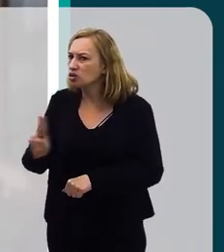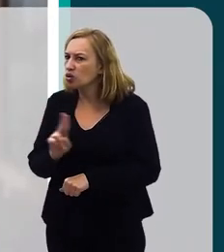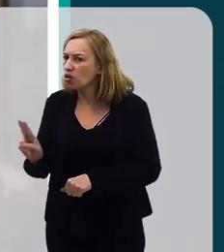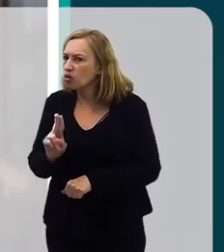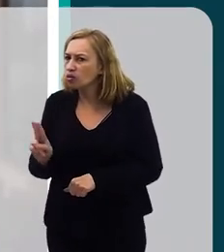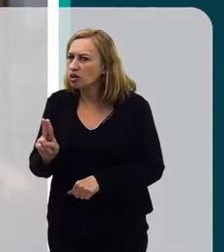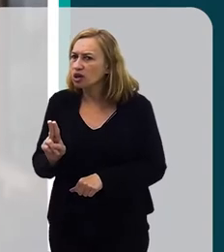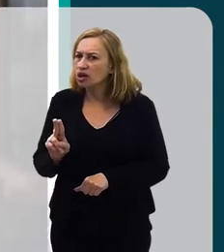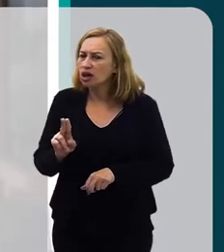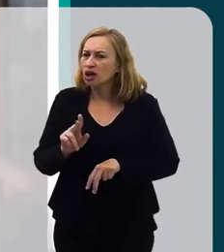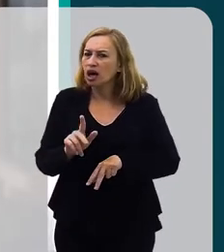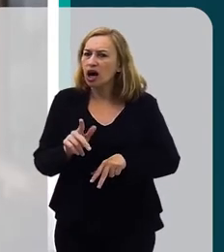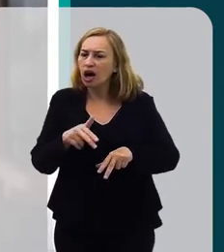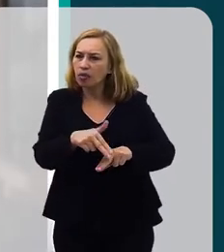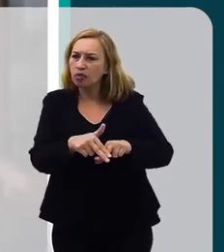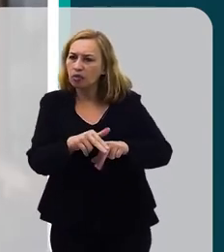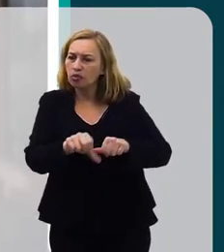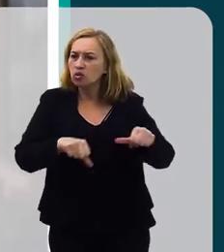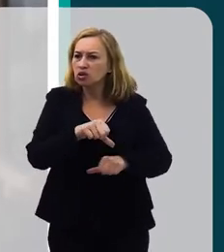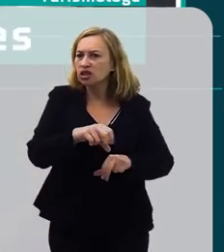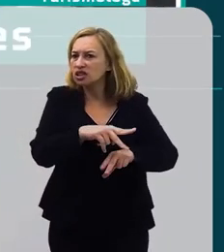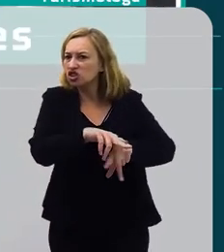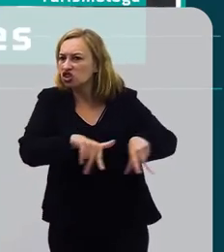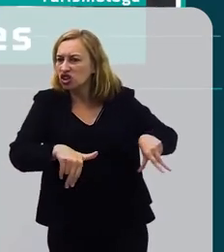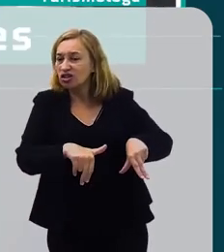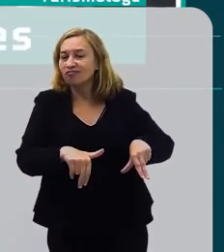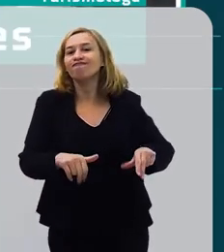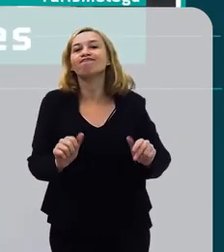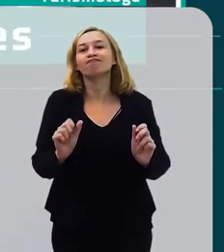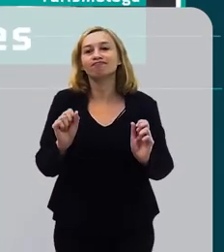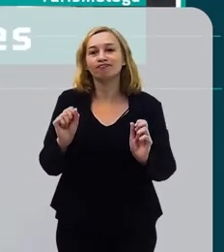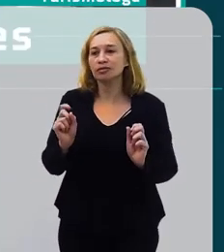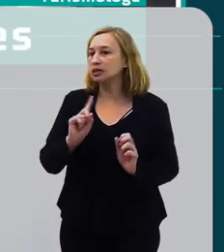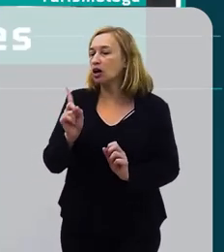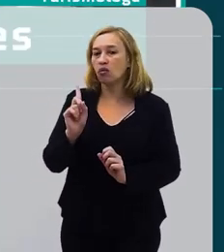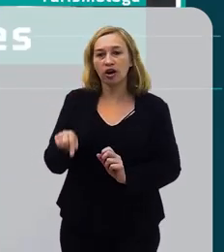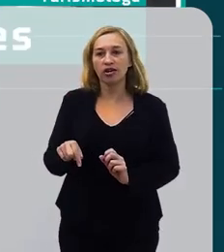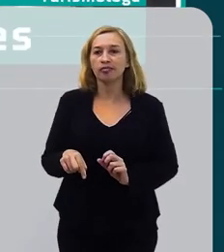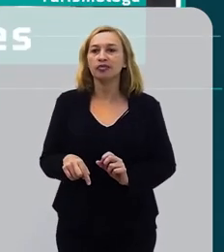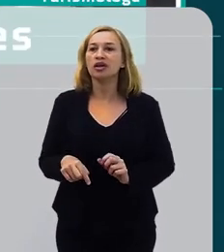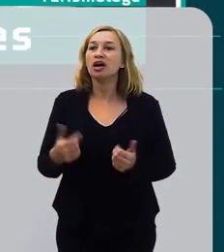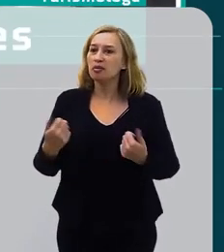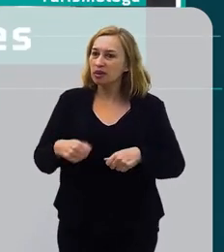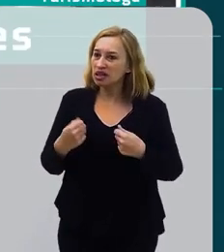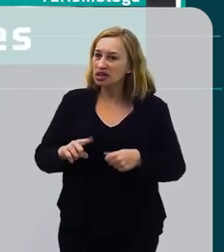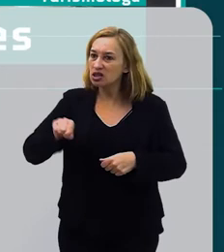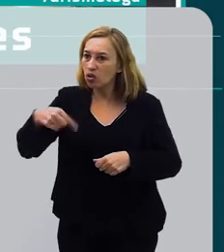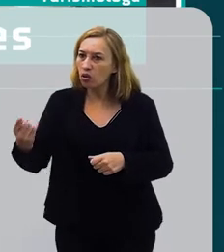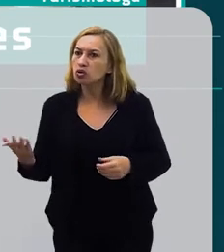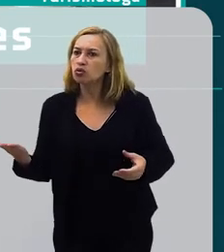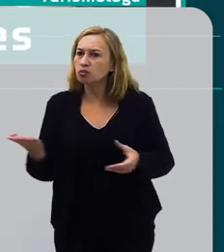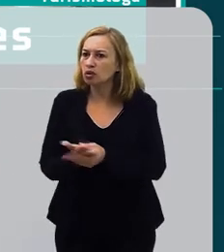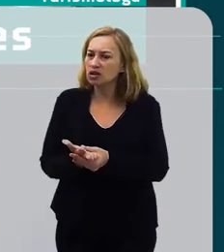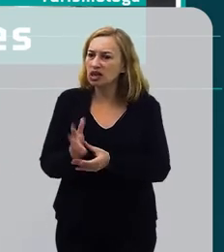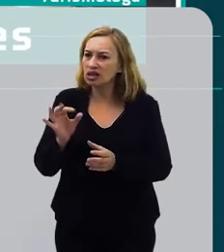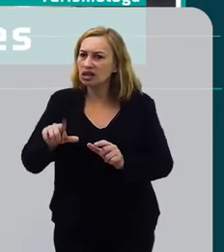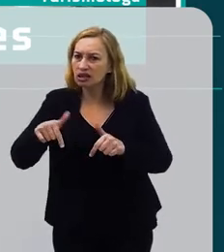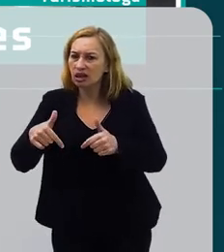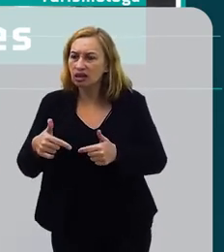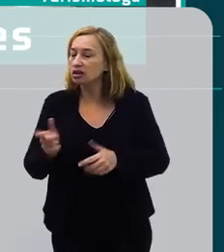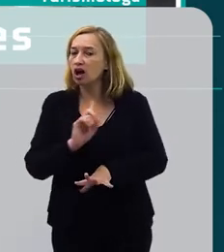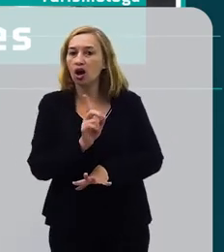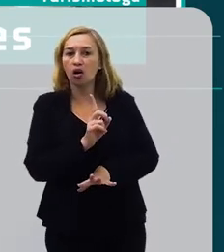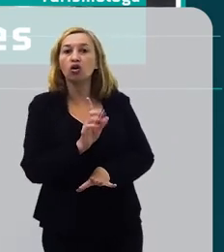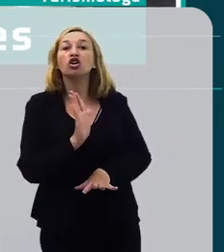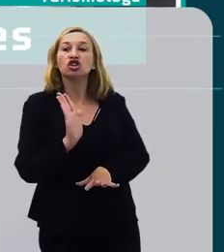Não é automático já a mudança do gênero na documentação? Deveria Não ser, é? mas Você tem que entrar com outro